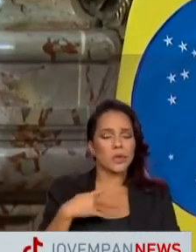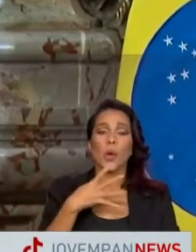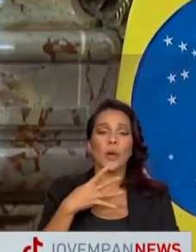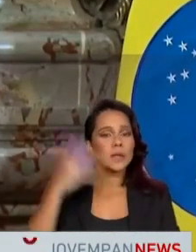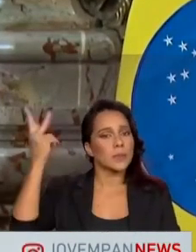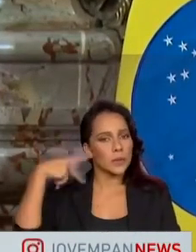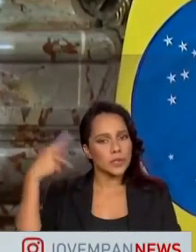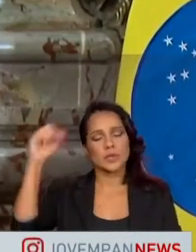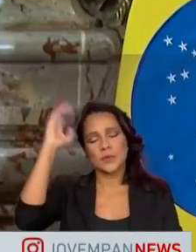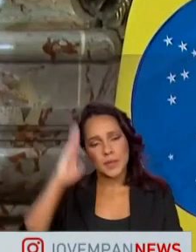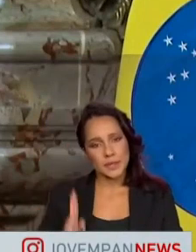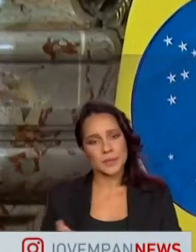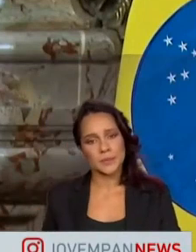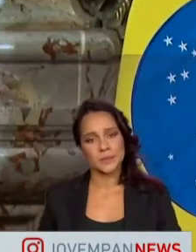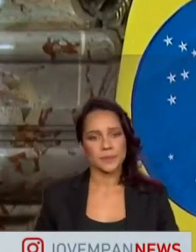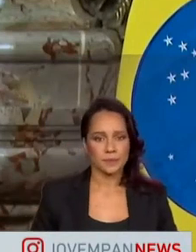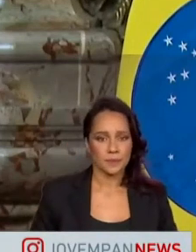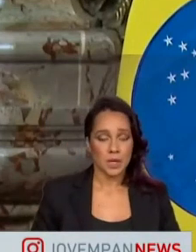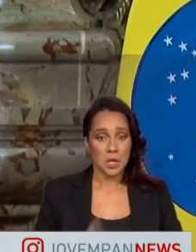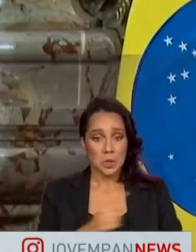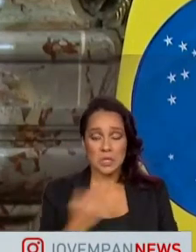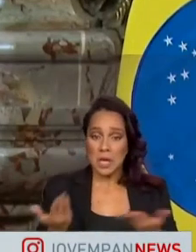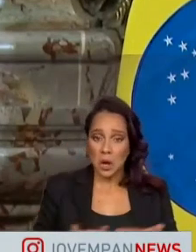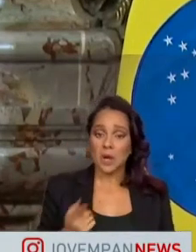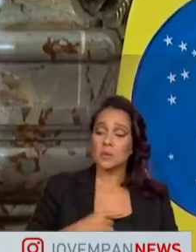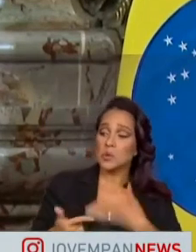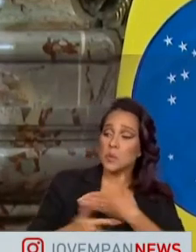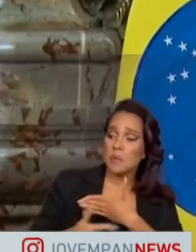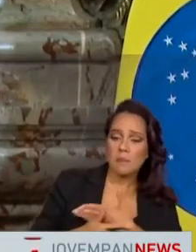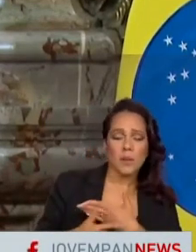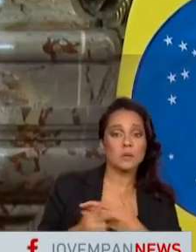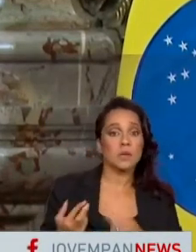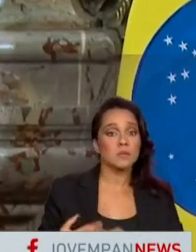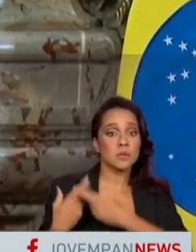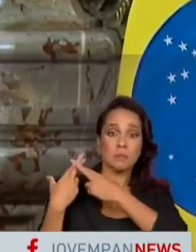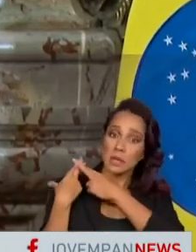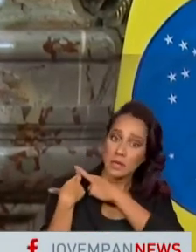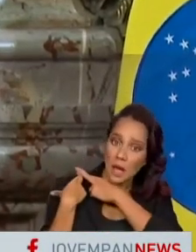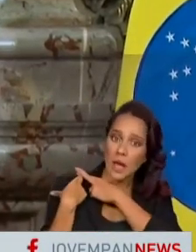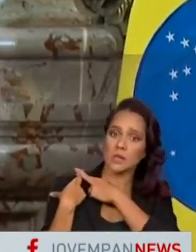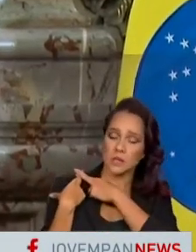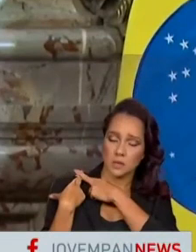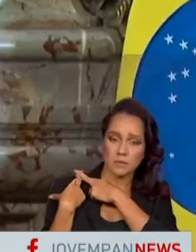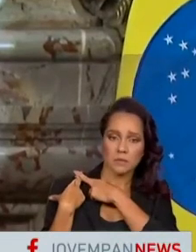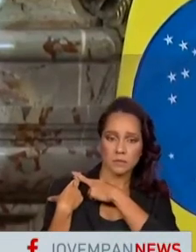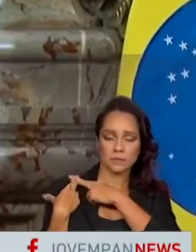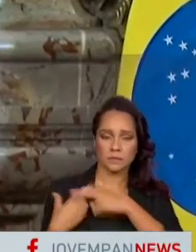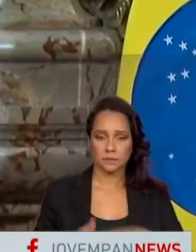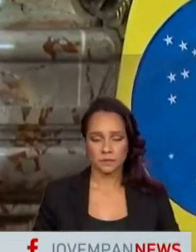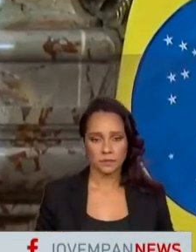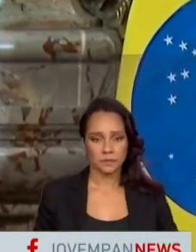lo reconoce cualquier ciudadano que haga política en Brasil. Nós agora temos um papel de muita responsabilidade. Ahora tenemos un rol de